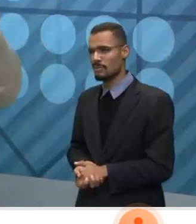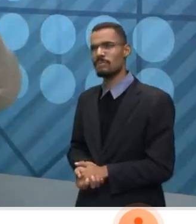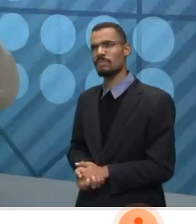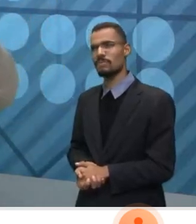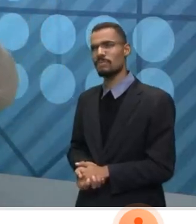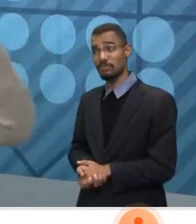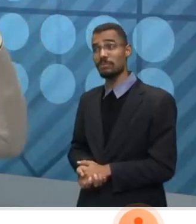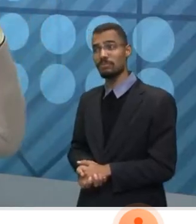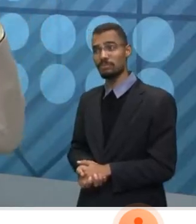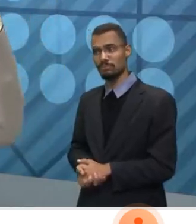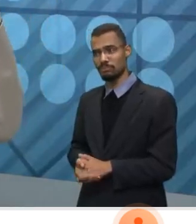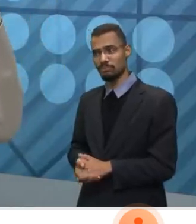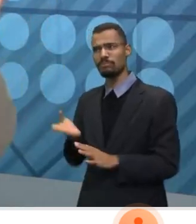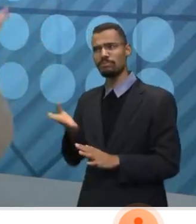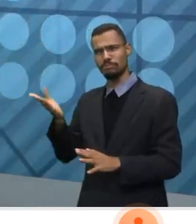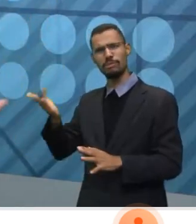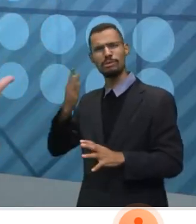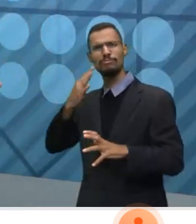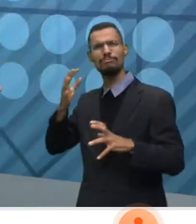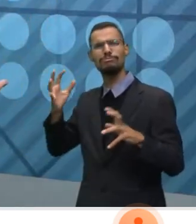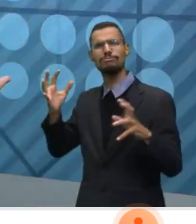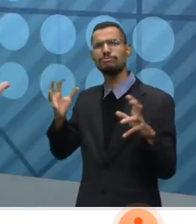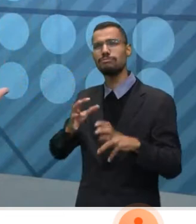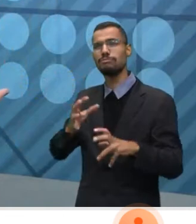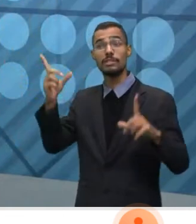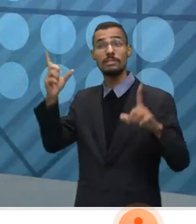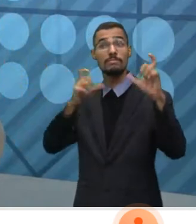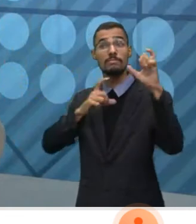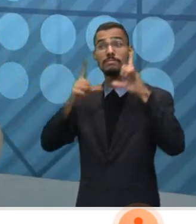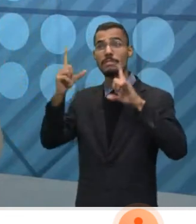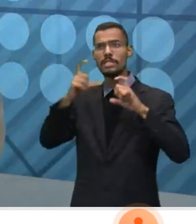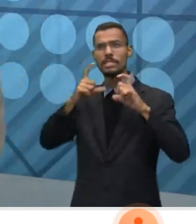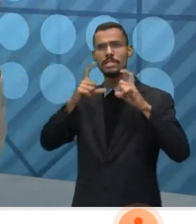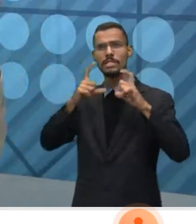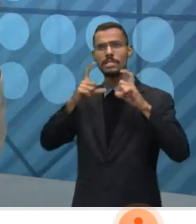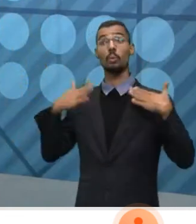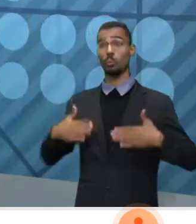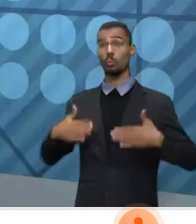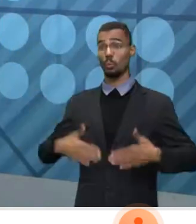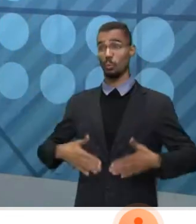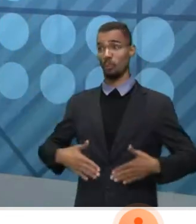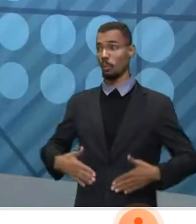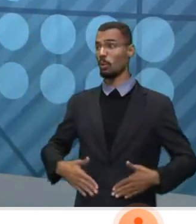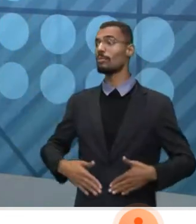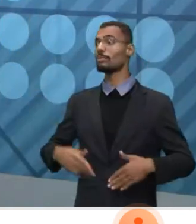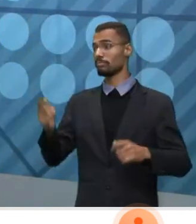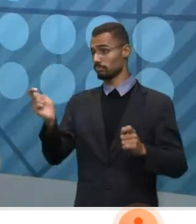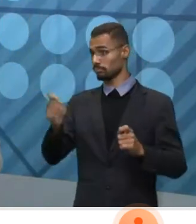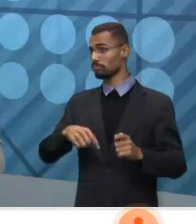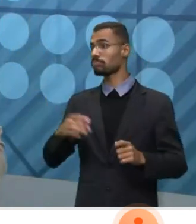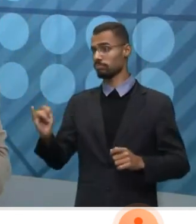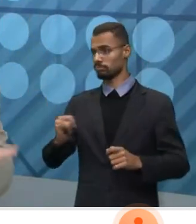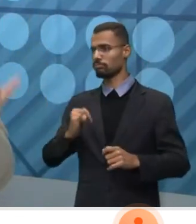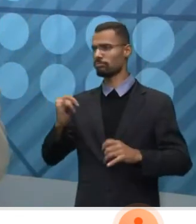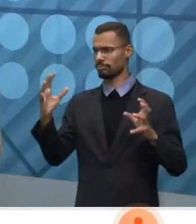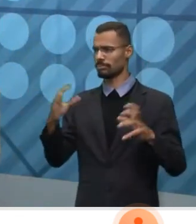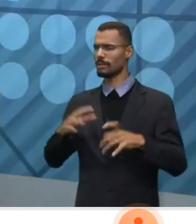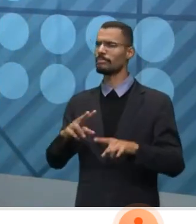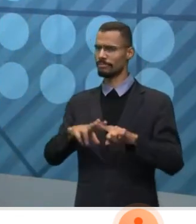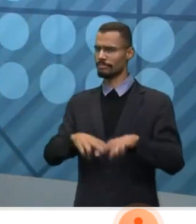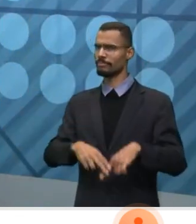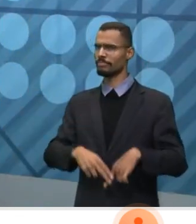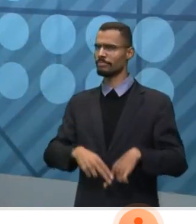Observou? Então, a gente intensifica as expressões faciais, a intensidade do sinal também, é por isso que faz essa